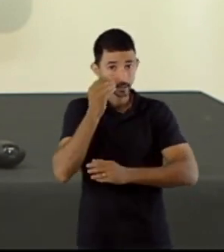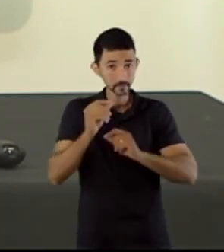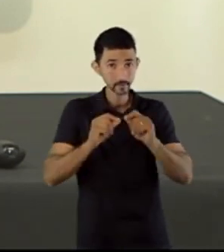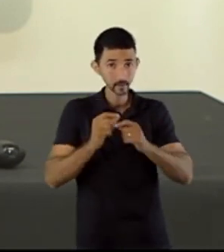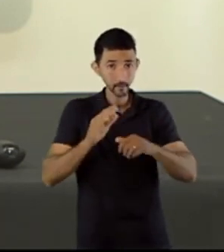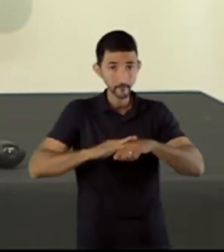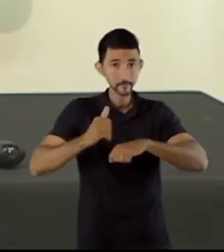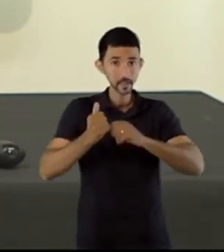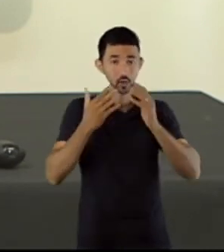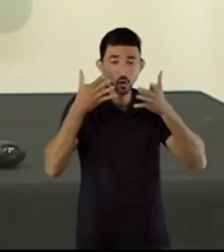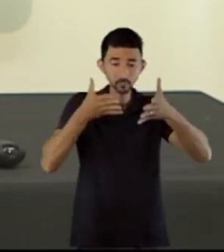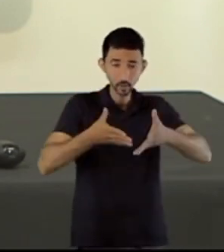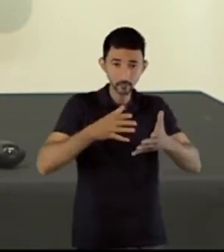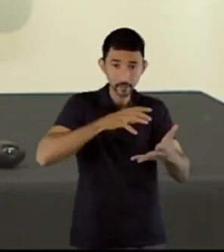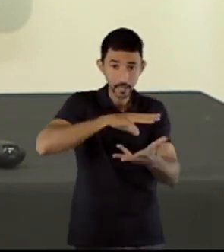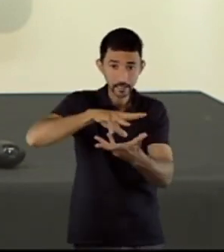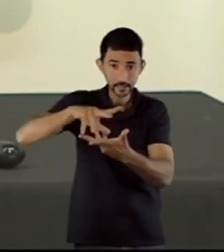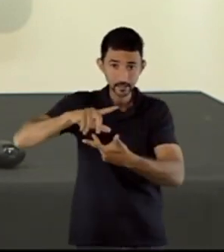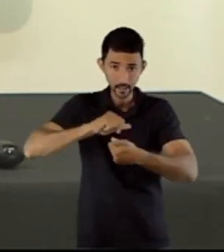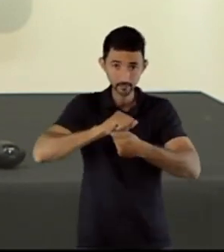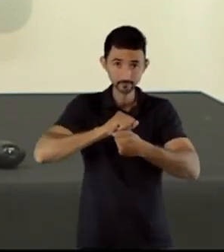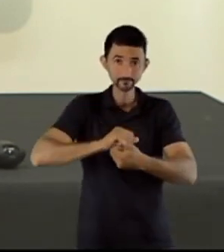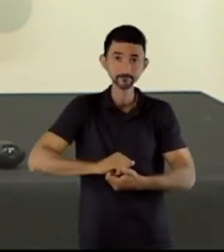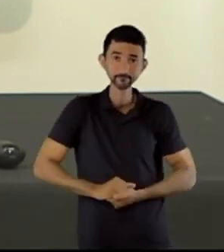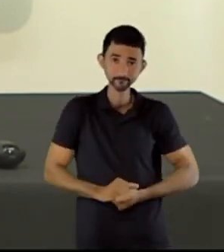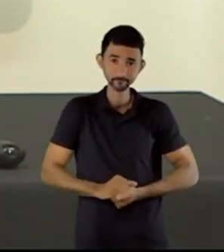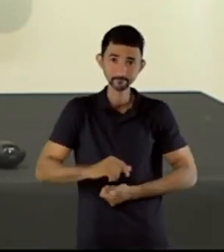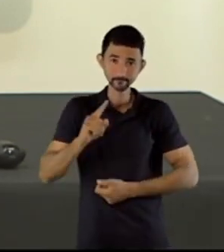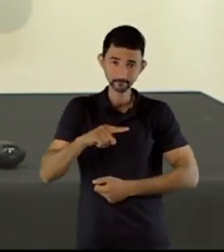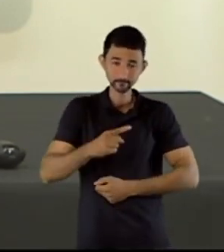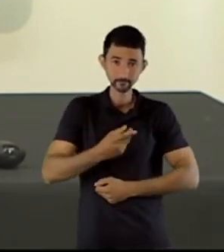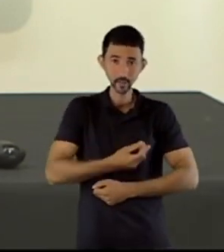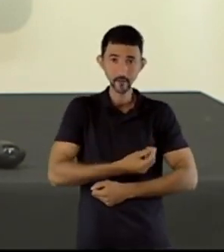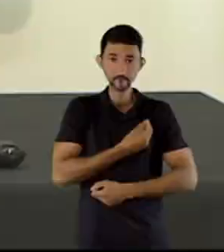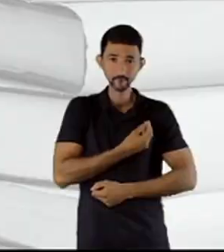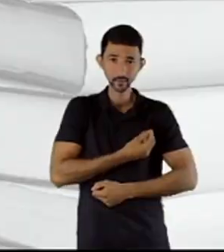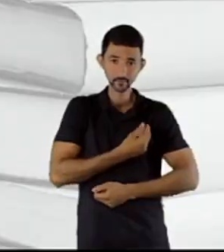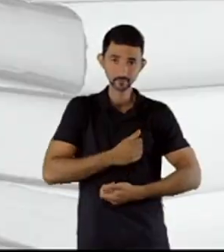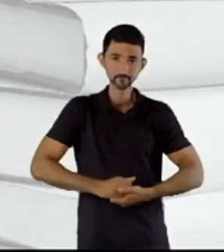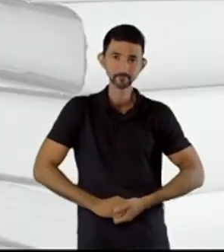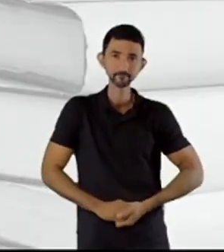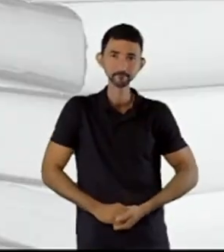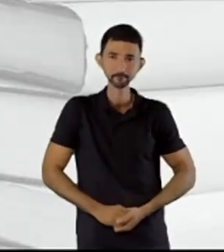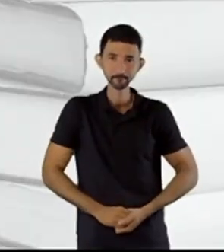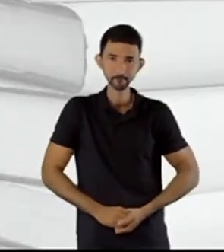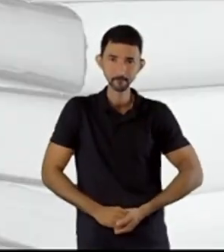especial à Terra, ok? Que é o nosso planeta, né?